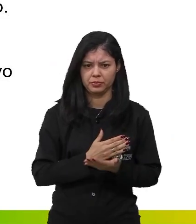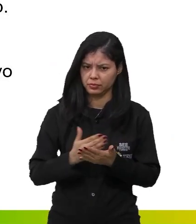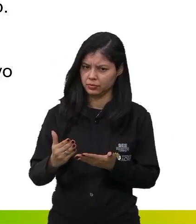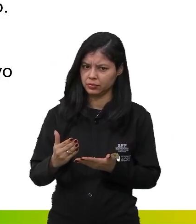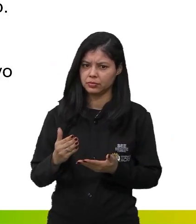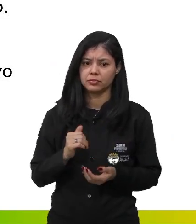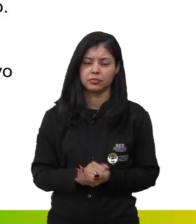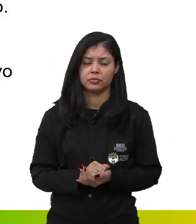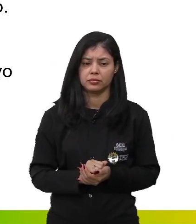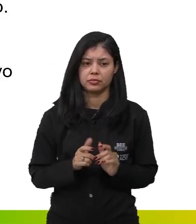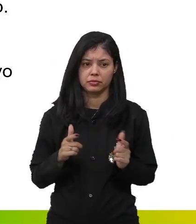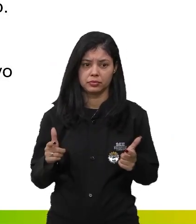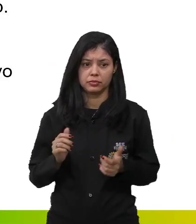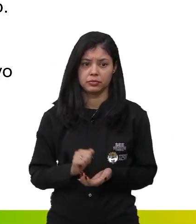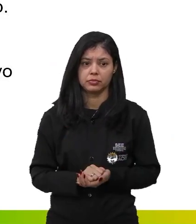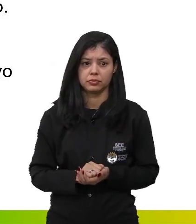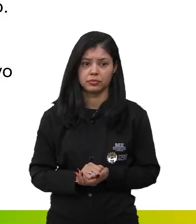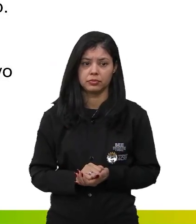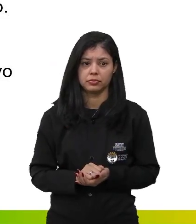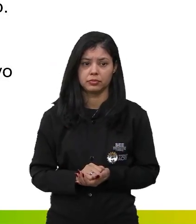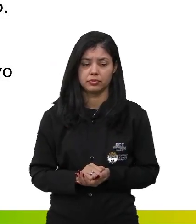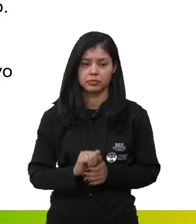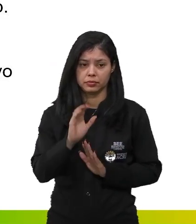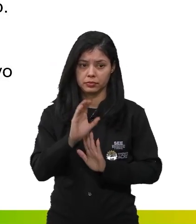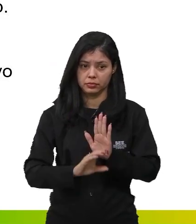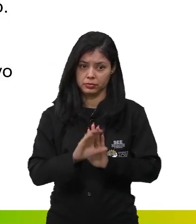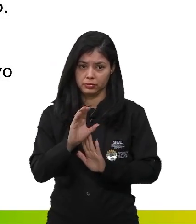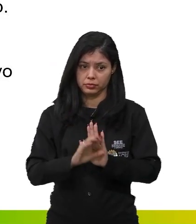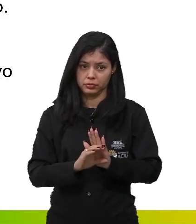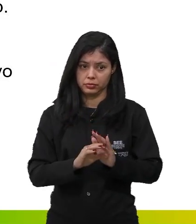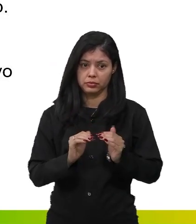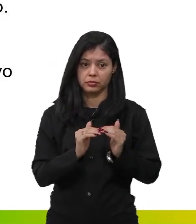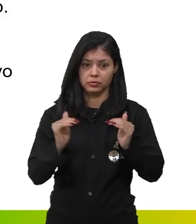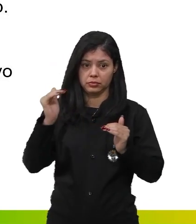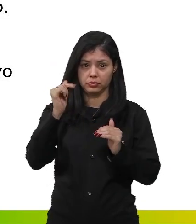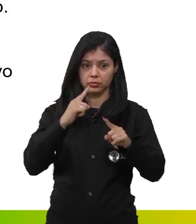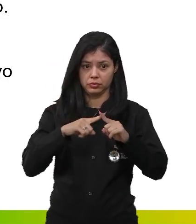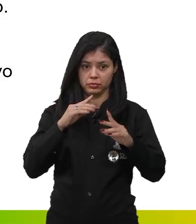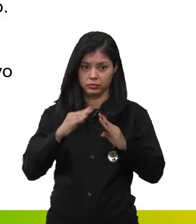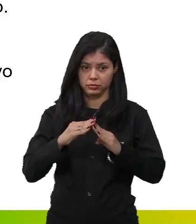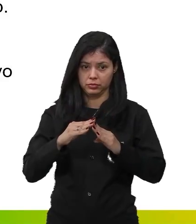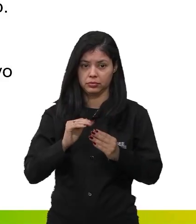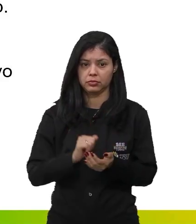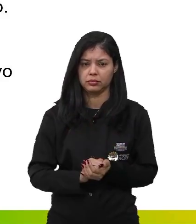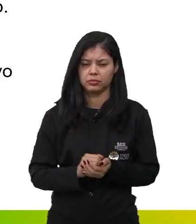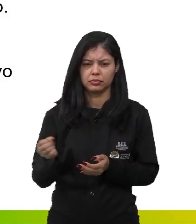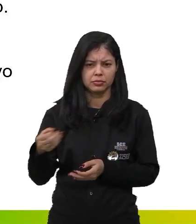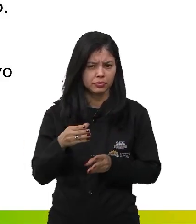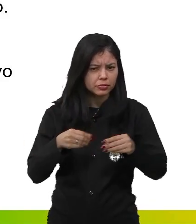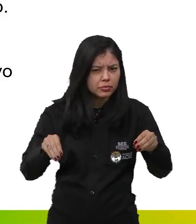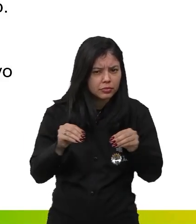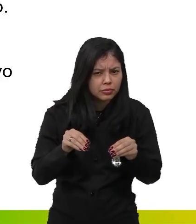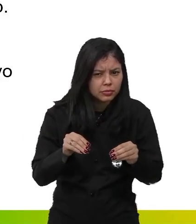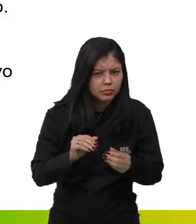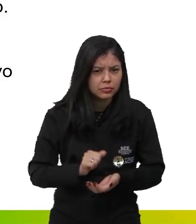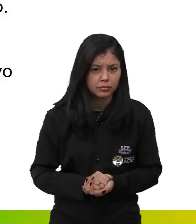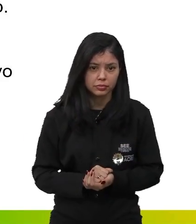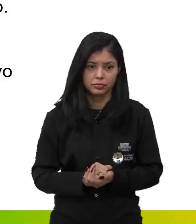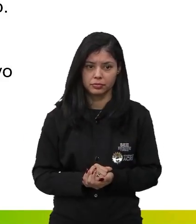inicialmente nas grandes navegações. Olha a letra C, definir a soberania da Igreja sobre os novos